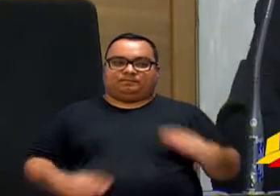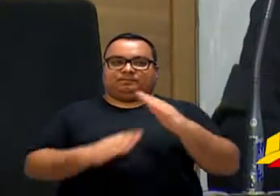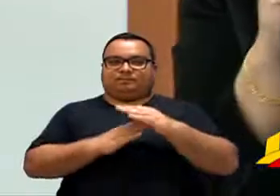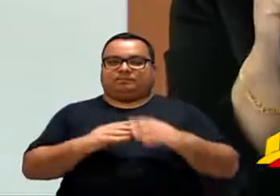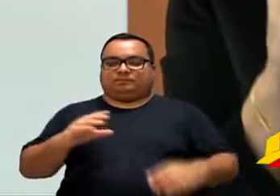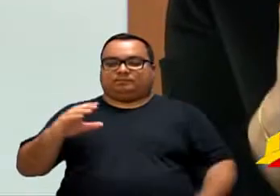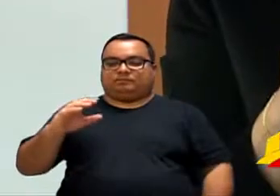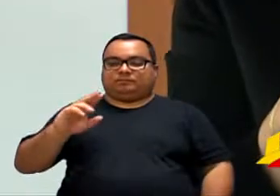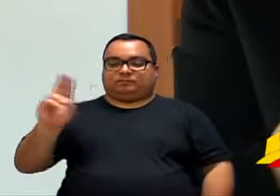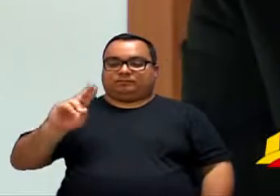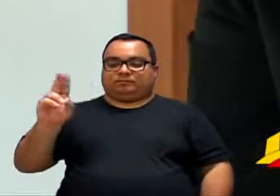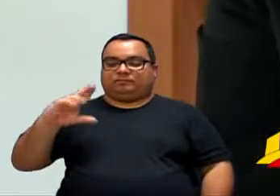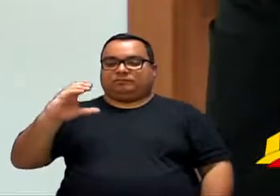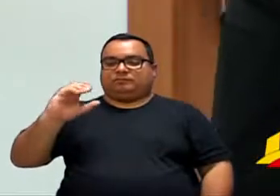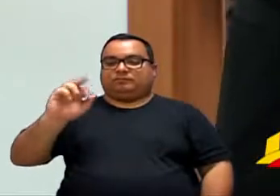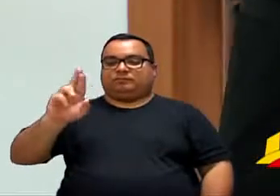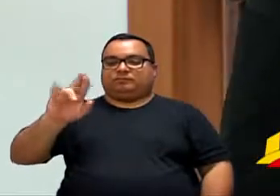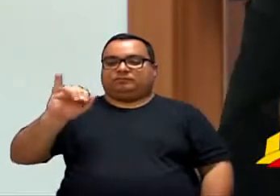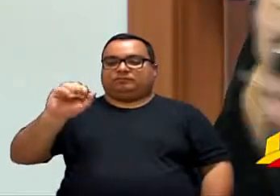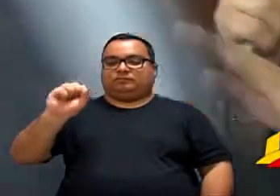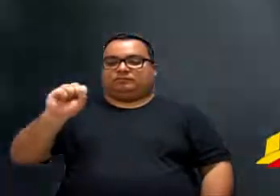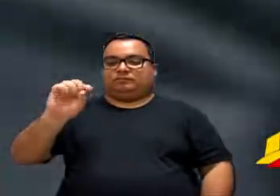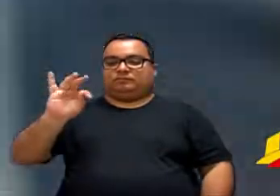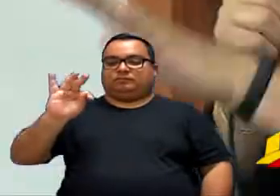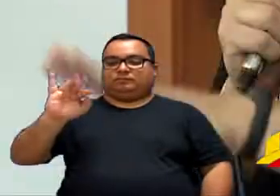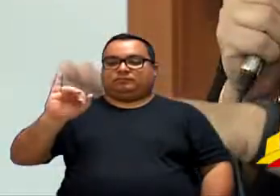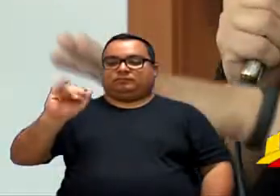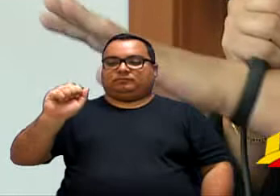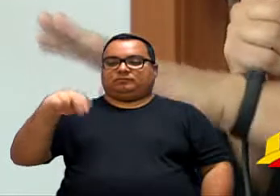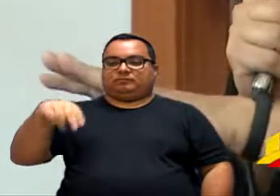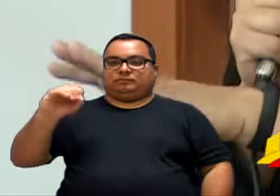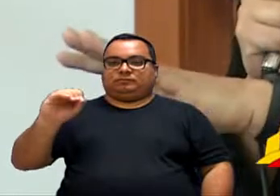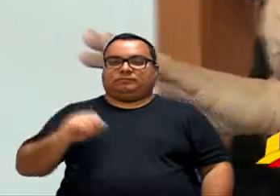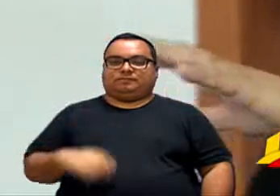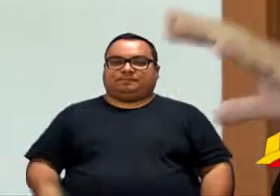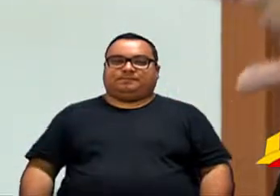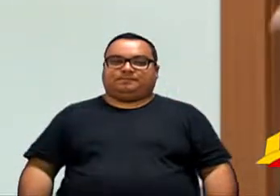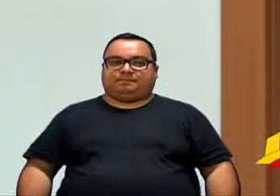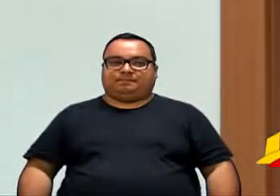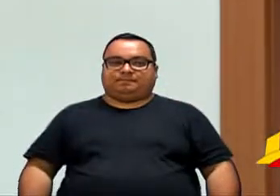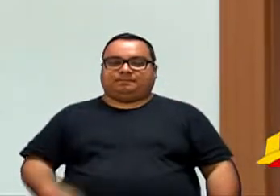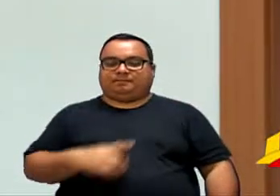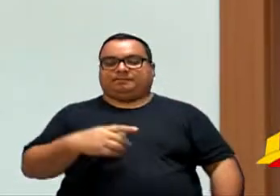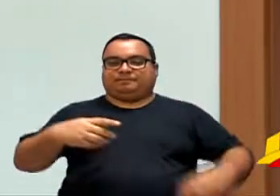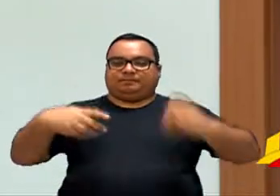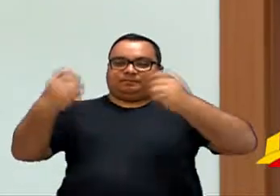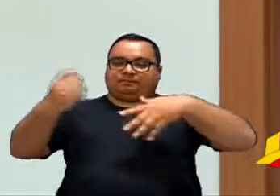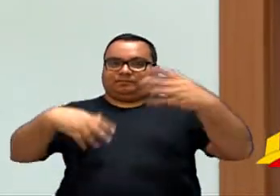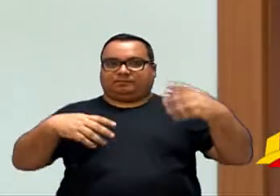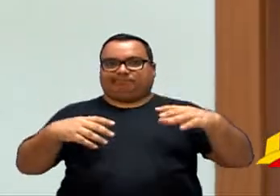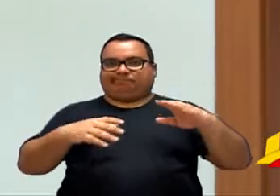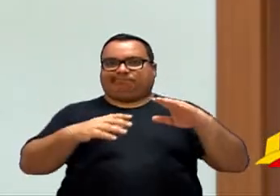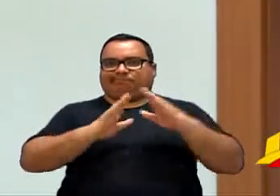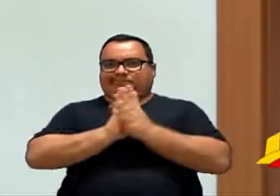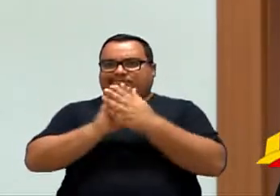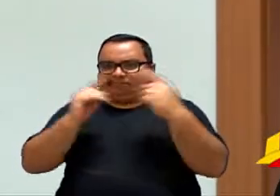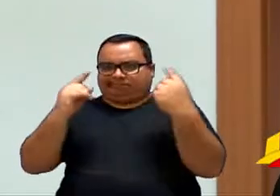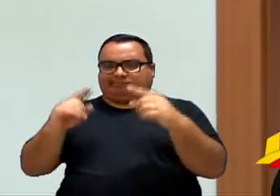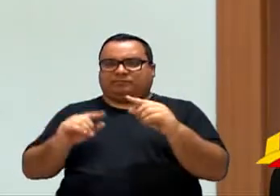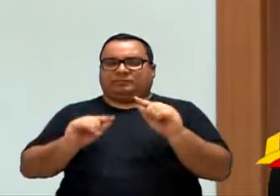de desejo dessa casa mas assim a discussão Vereador não é que a questão só de agressões